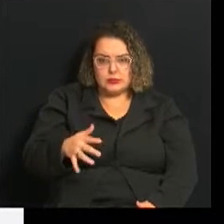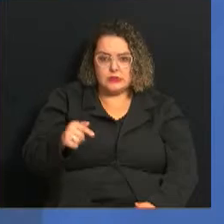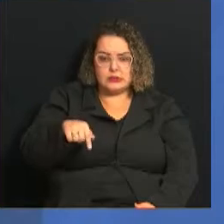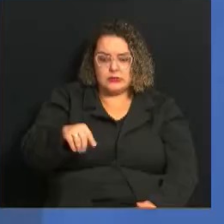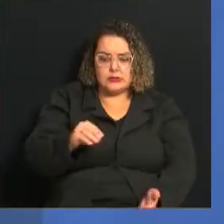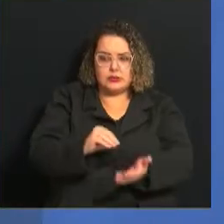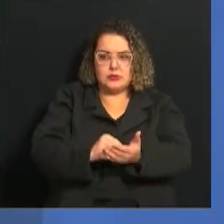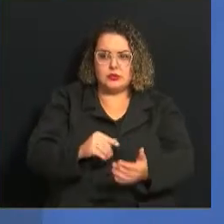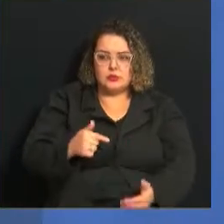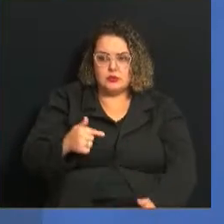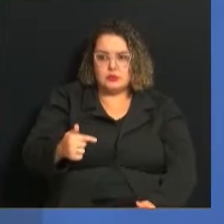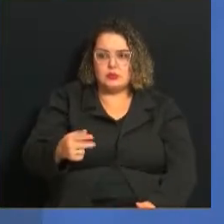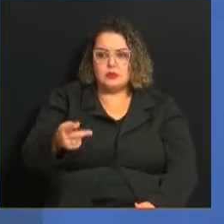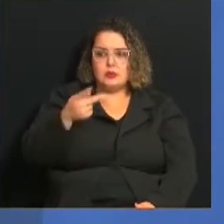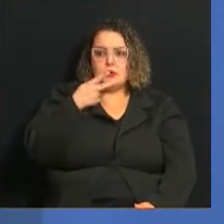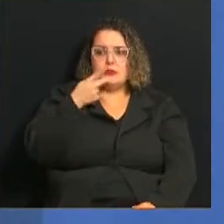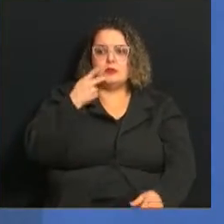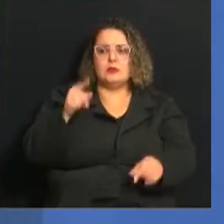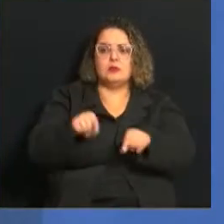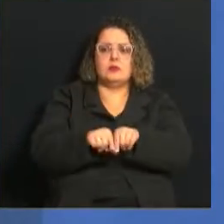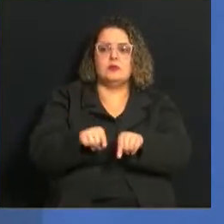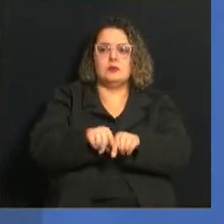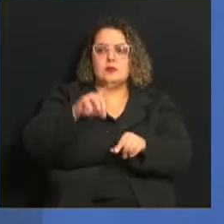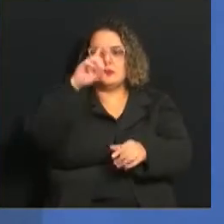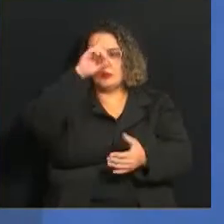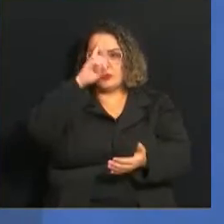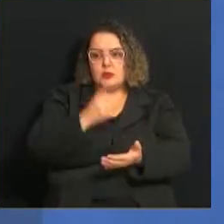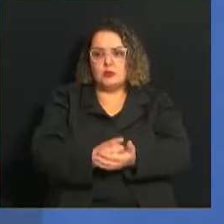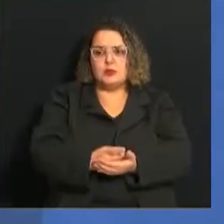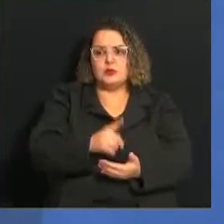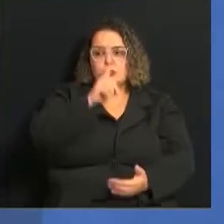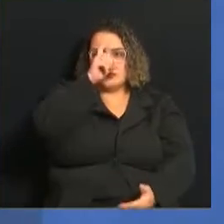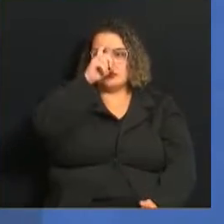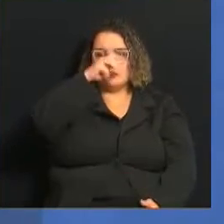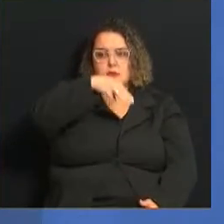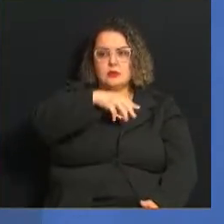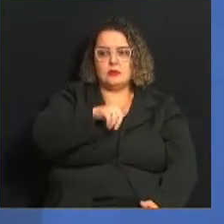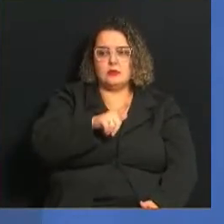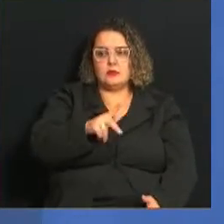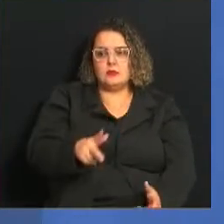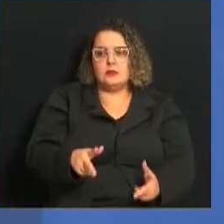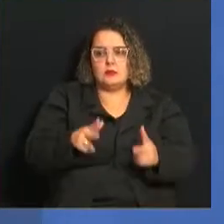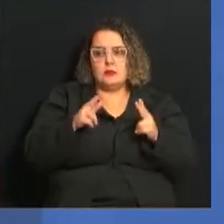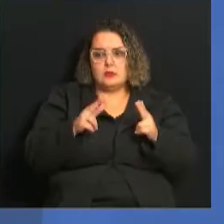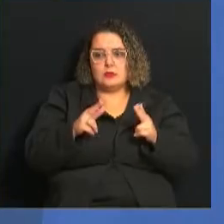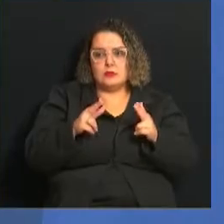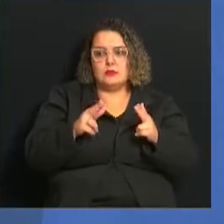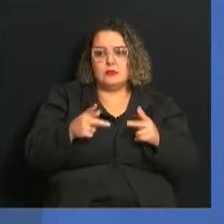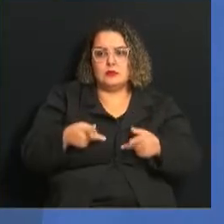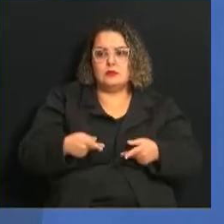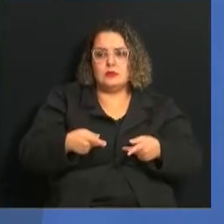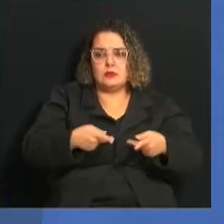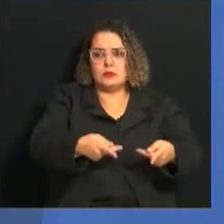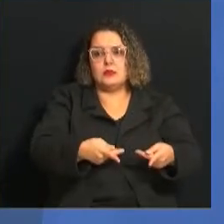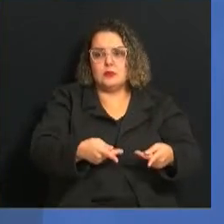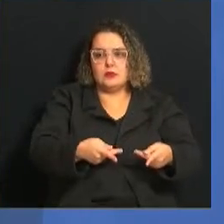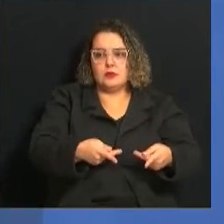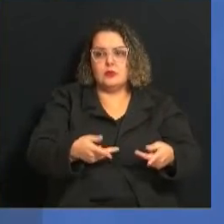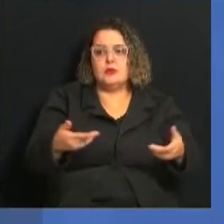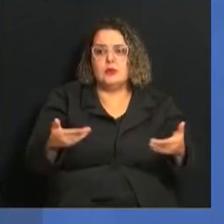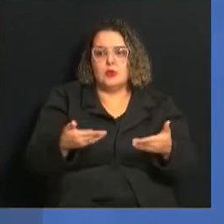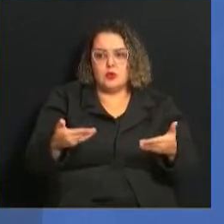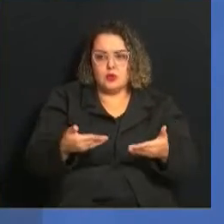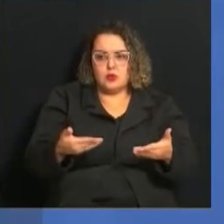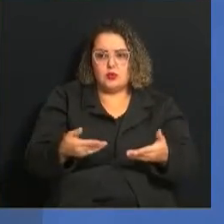Nós falamos aqui, inclusive, de uma decisão do Hospital Mário Gatti, da suspensão das visitas, e olha, hoje